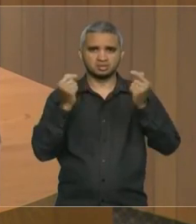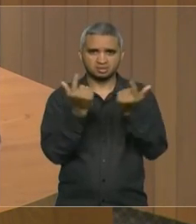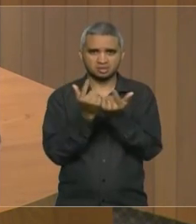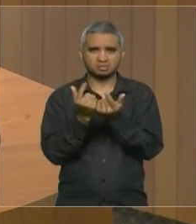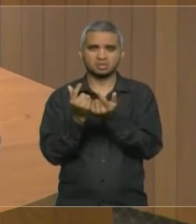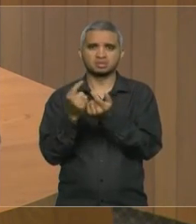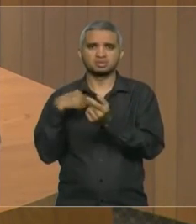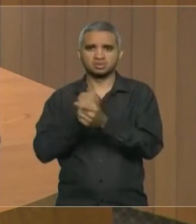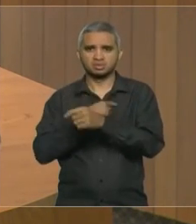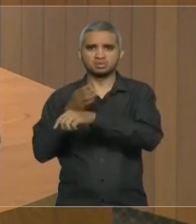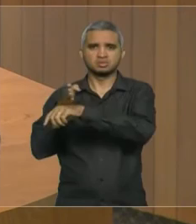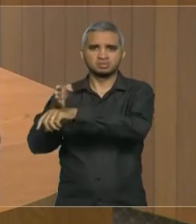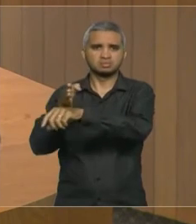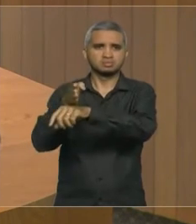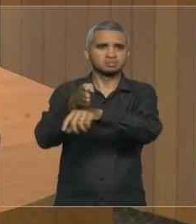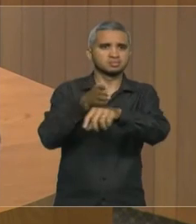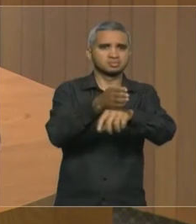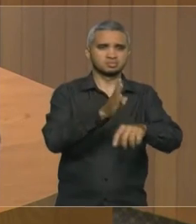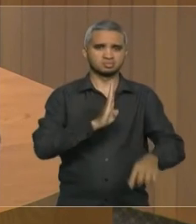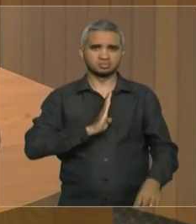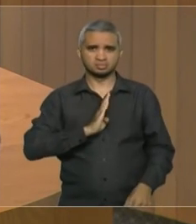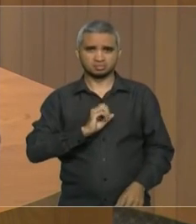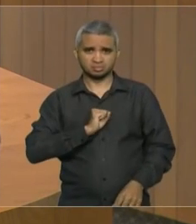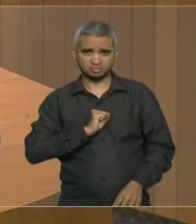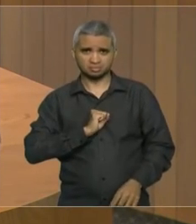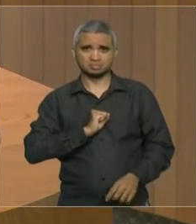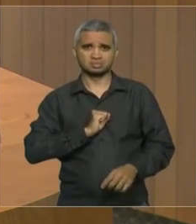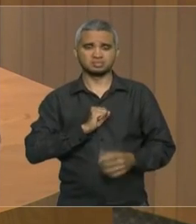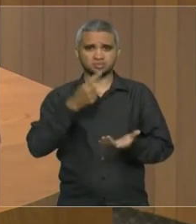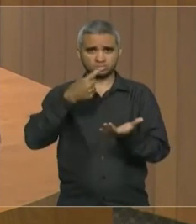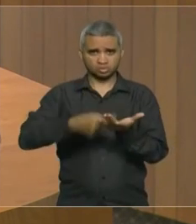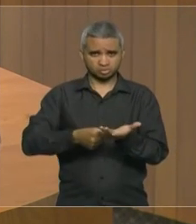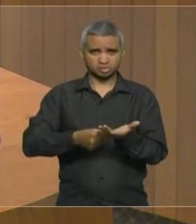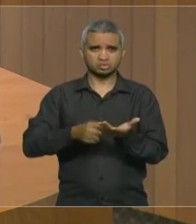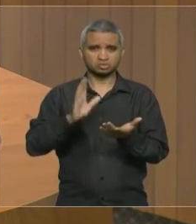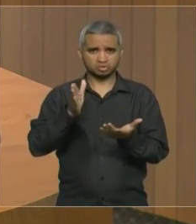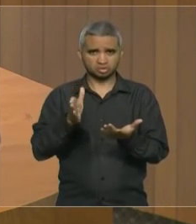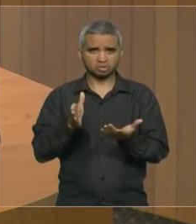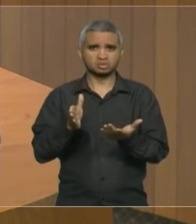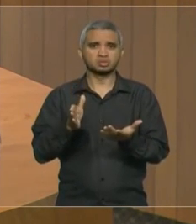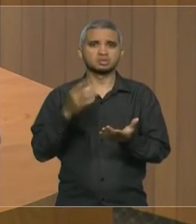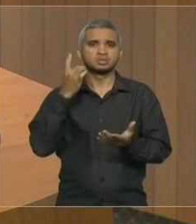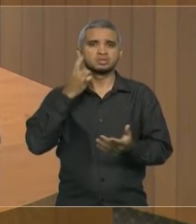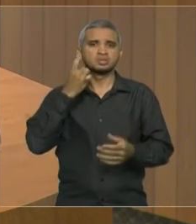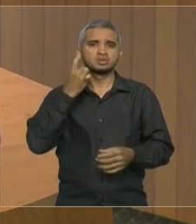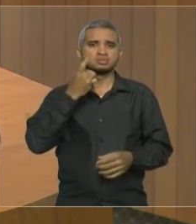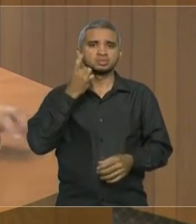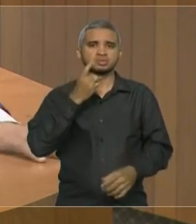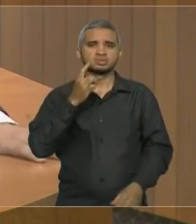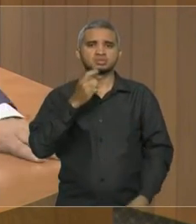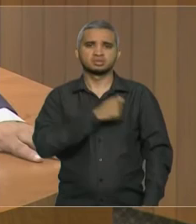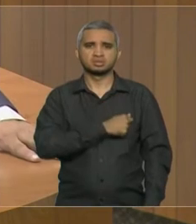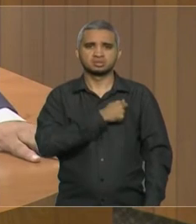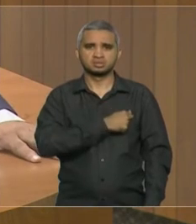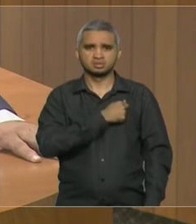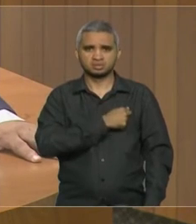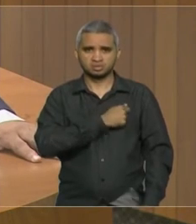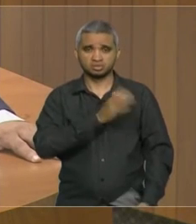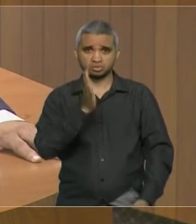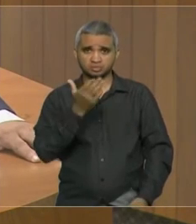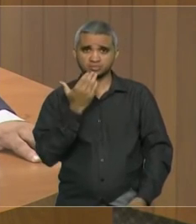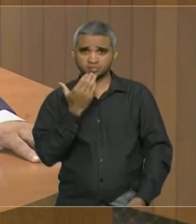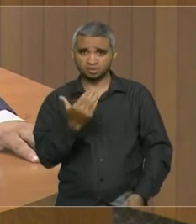reunião em Balsas, que já foi feita uma solicitação também por meio do deputado Antônio Pereira, que eu